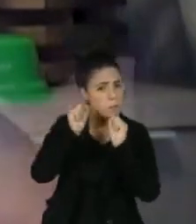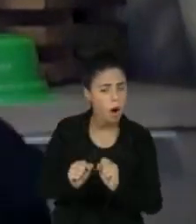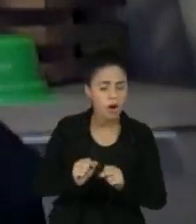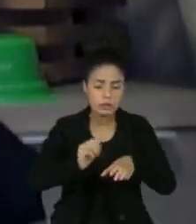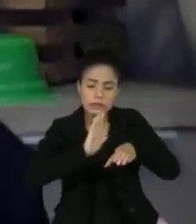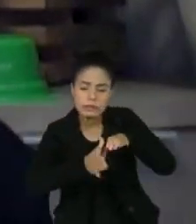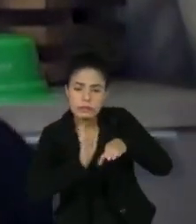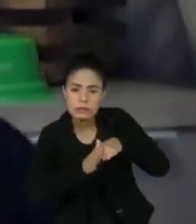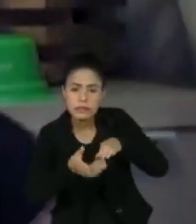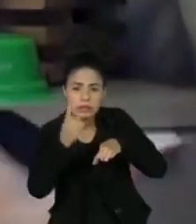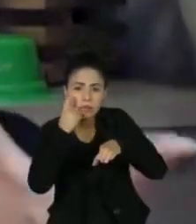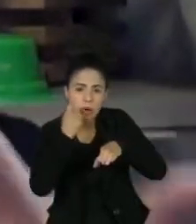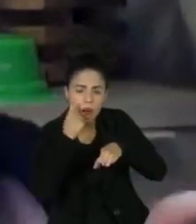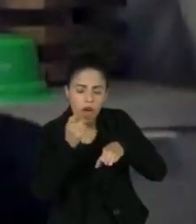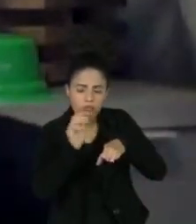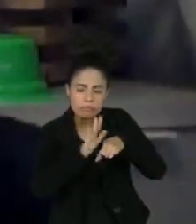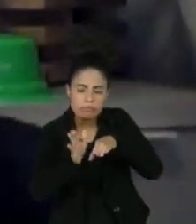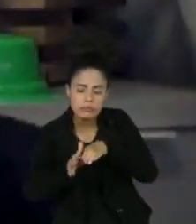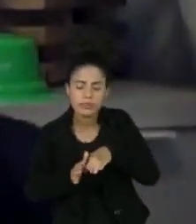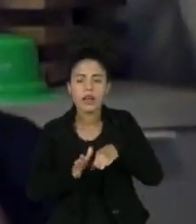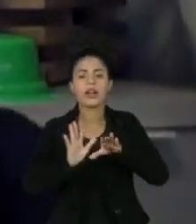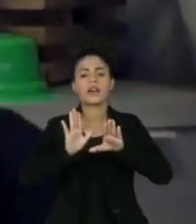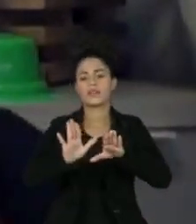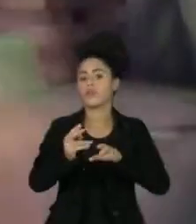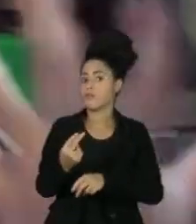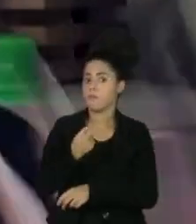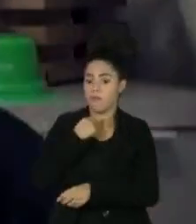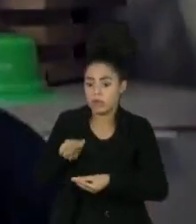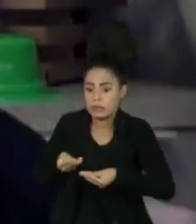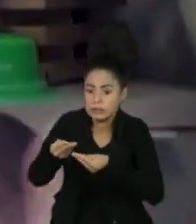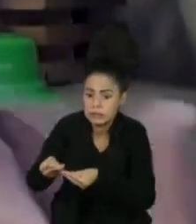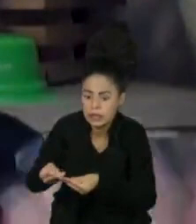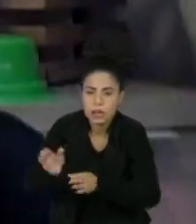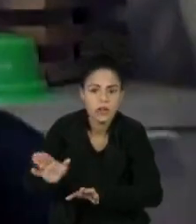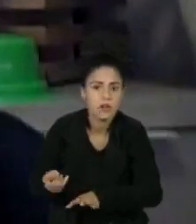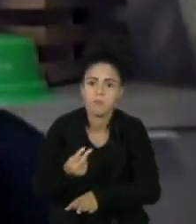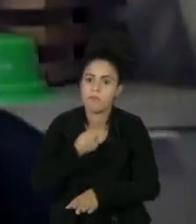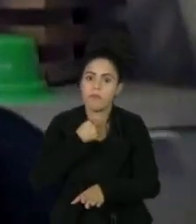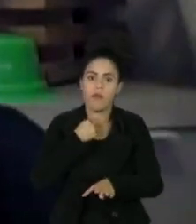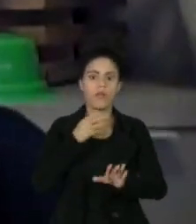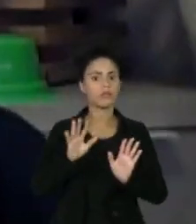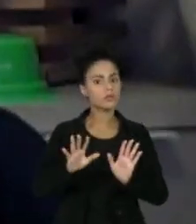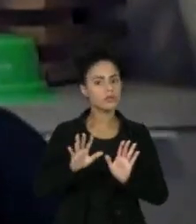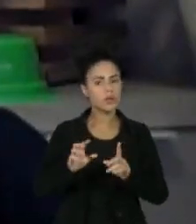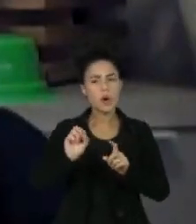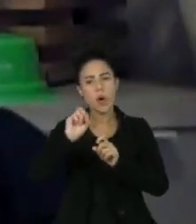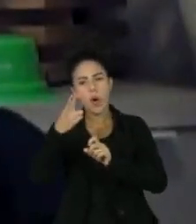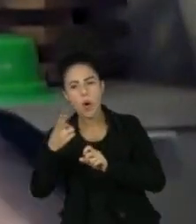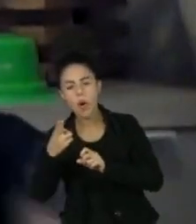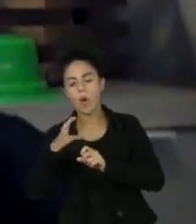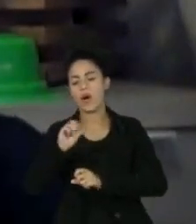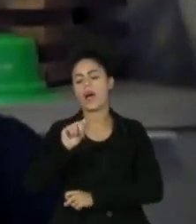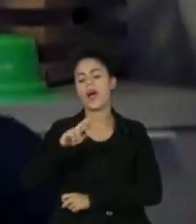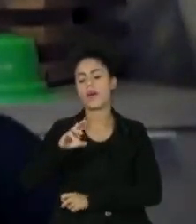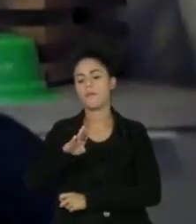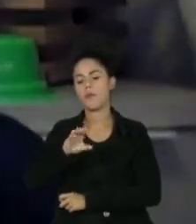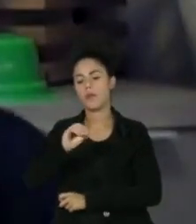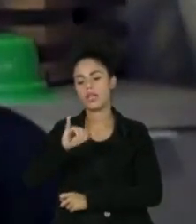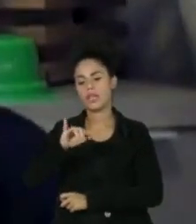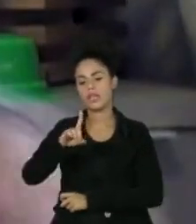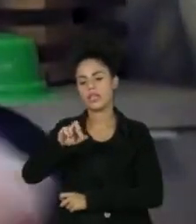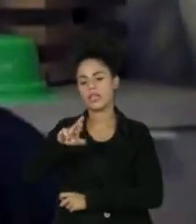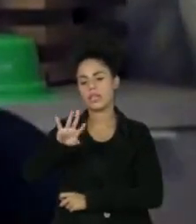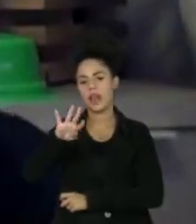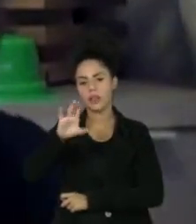cachorros e para os gatos também. Ali a gente tem muita quantidade de carboidrato e os animais eles não digerem tão bem